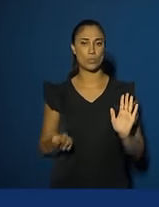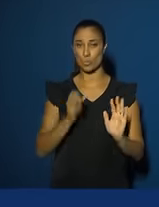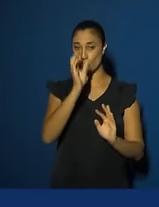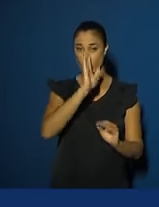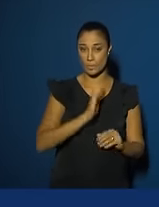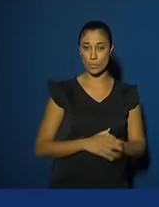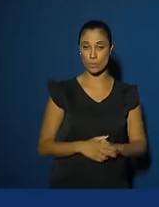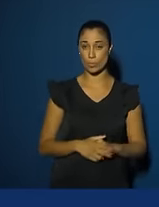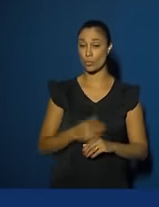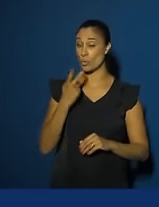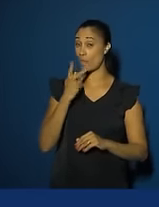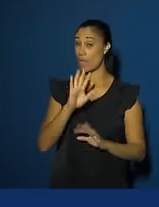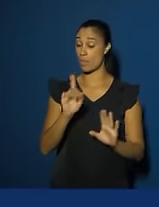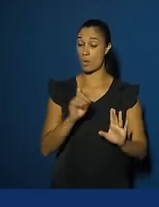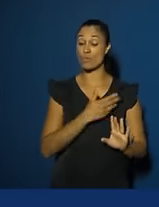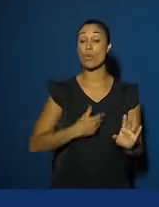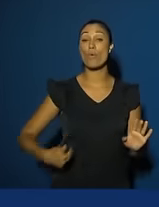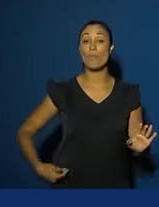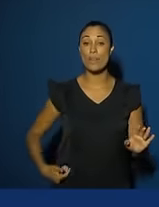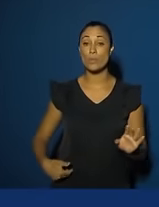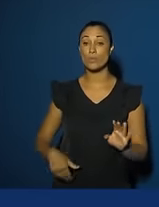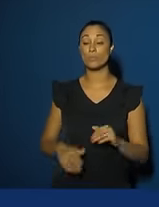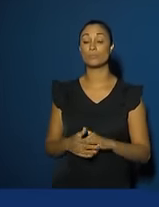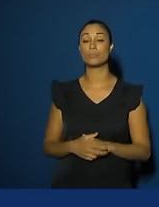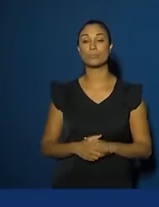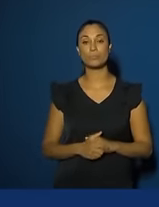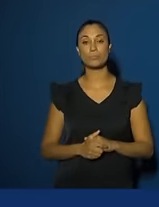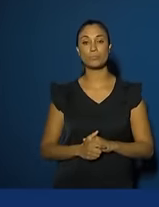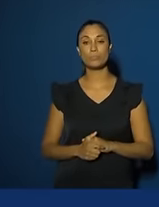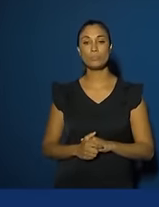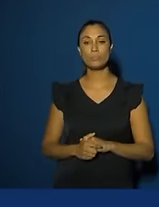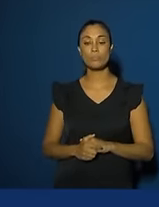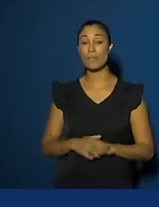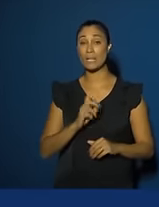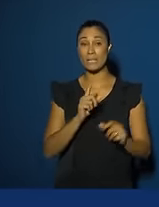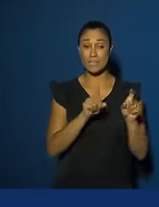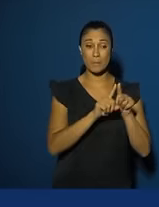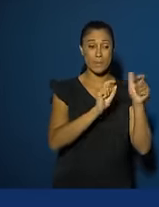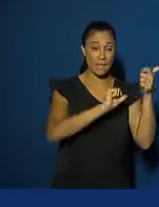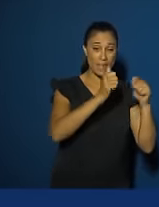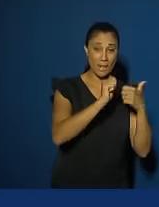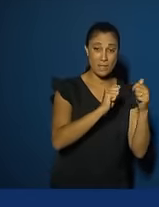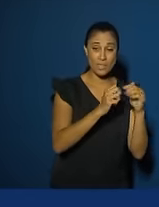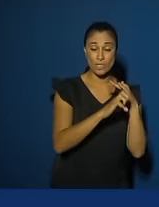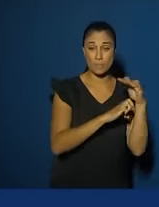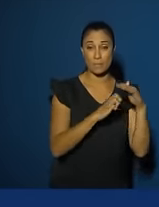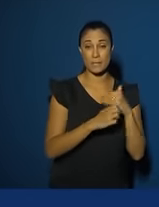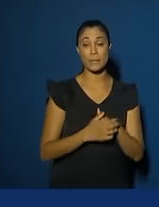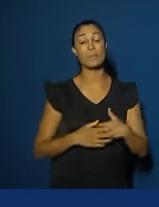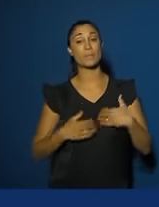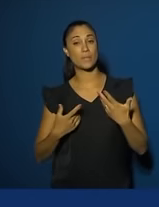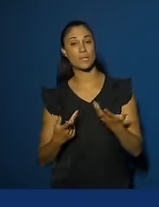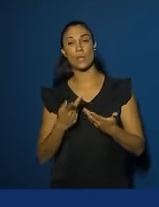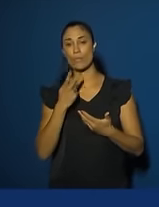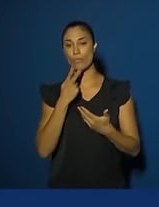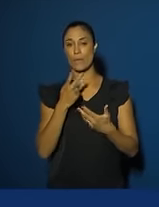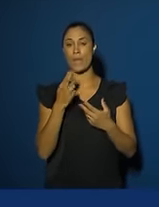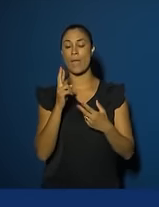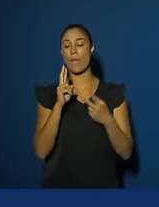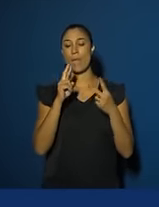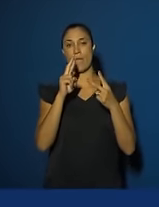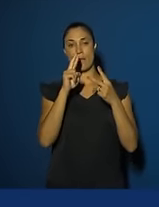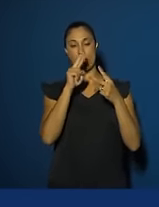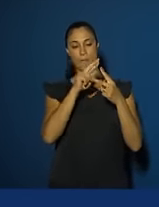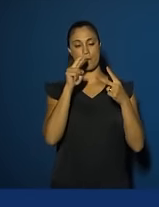brasileiro não tô falando nem do governo de nenhum governo nem dos analistas de mercado e eu vou fazer referência a